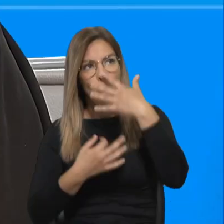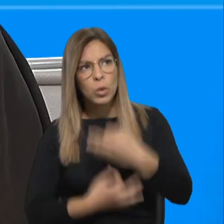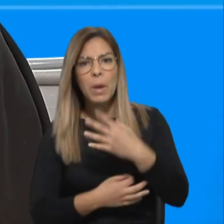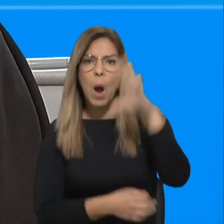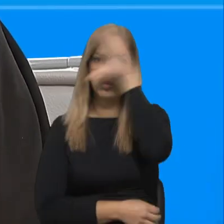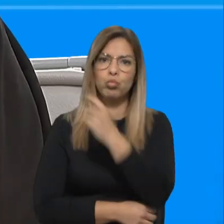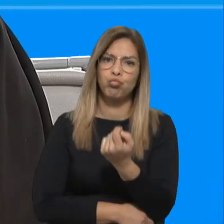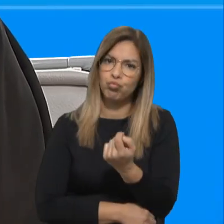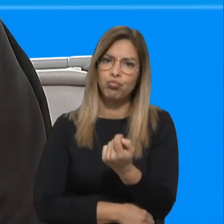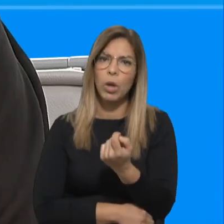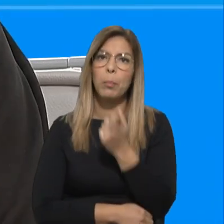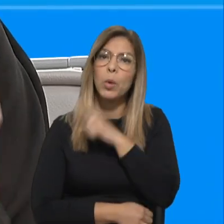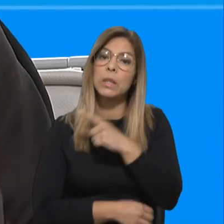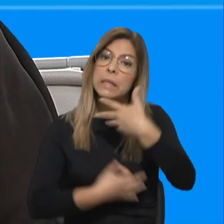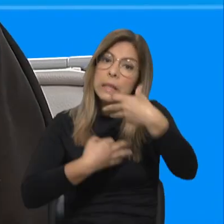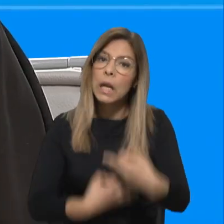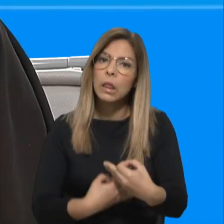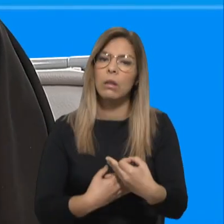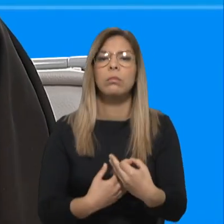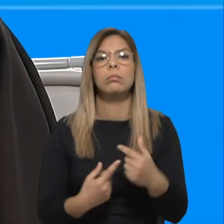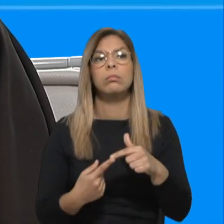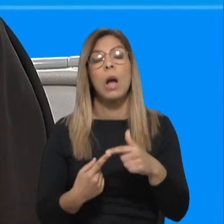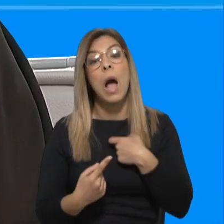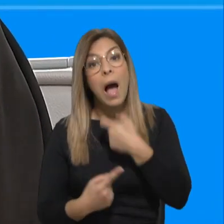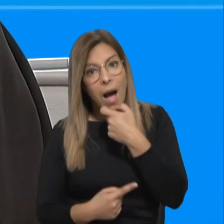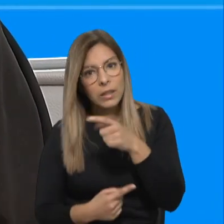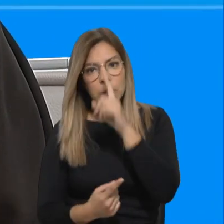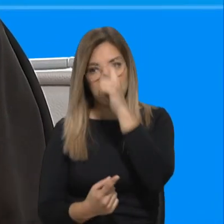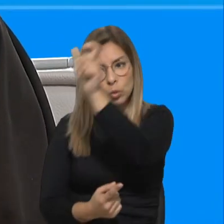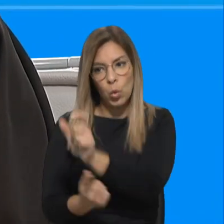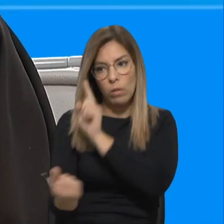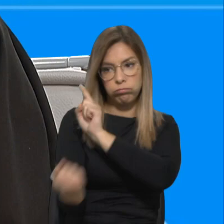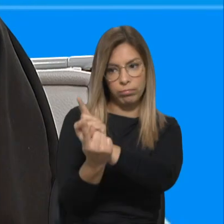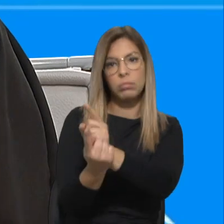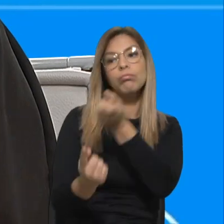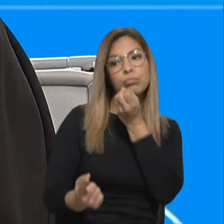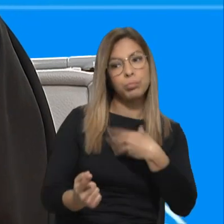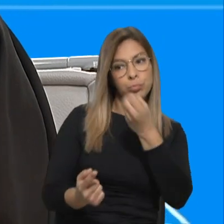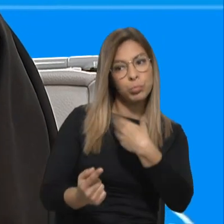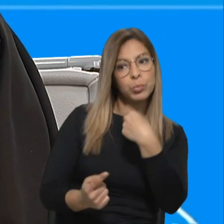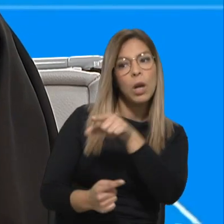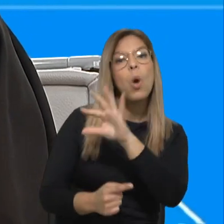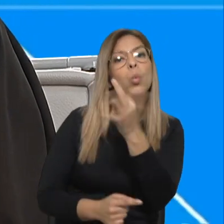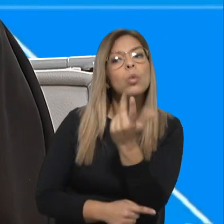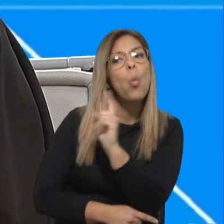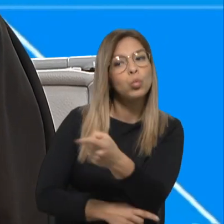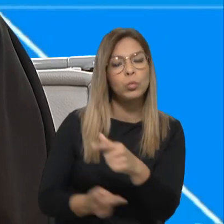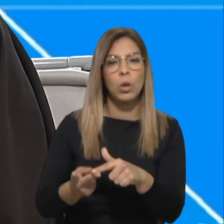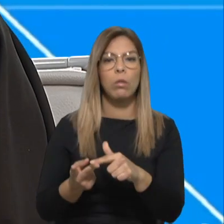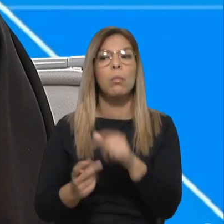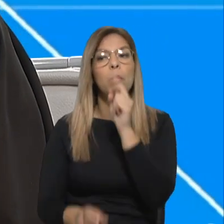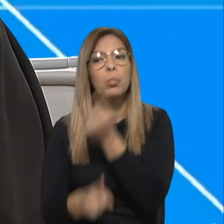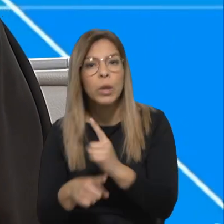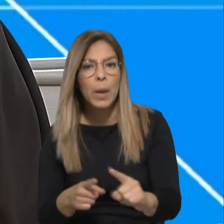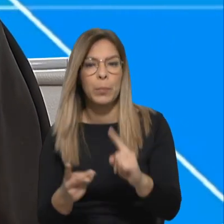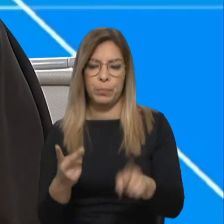certeza só pode existir a partir do momento em que nós ouvimos a pessoa e percebemos o que é que aconteceu, quando é que aconteceu, com quem